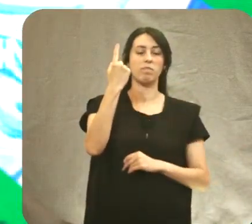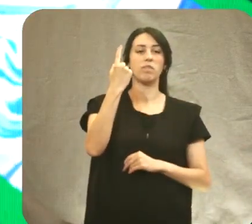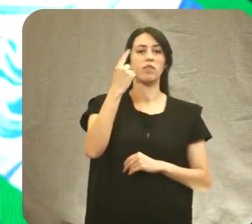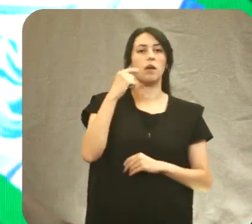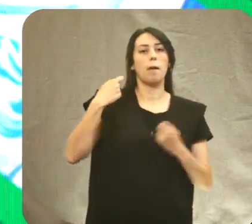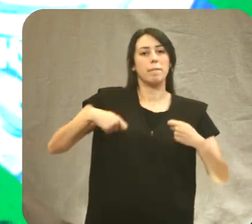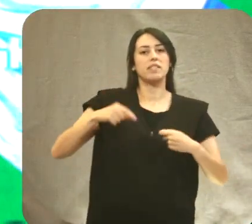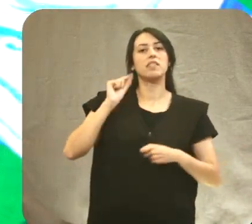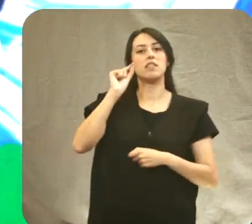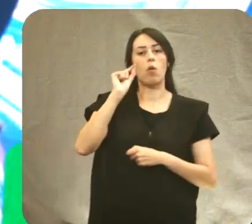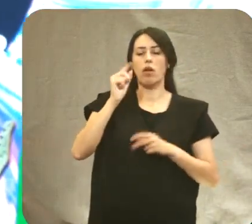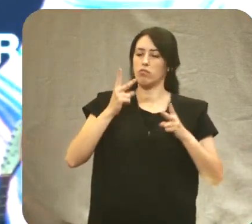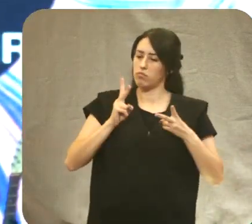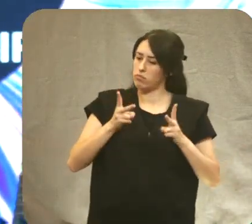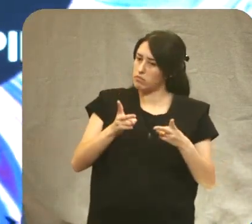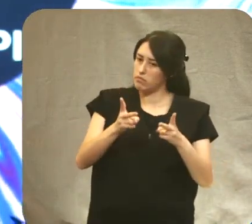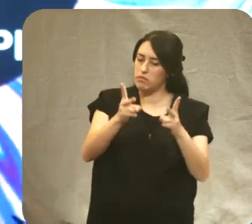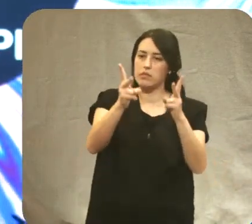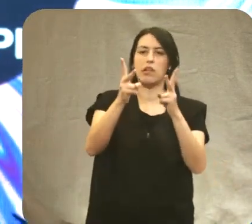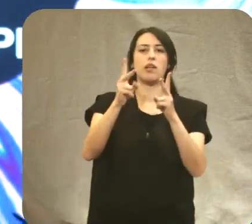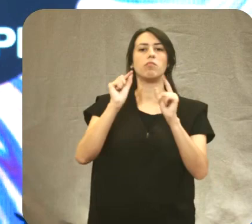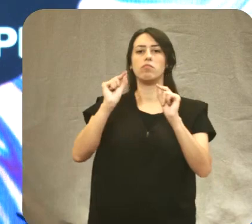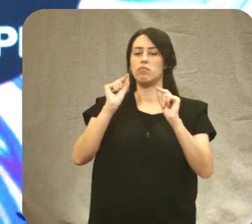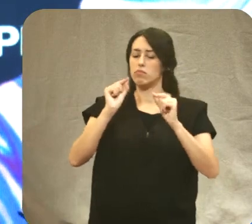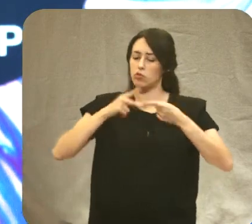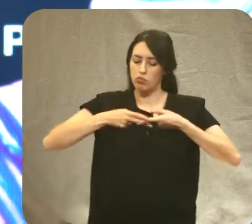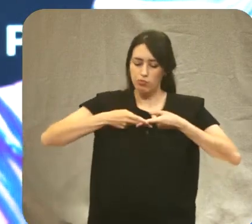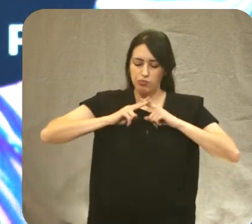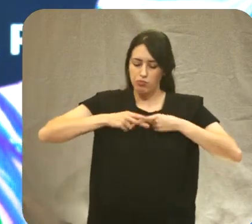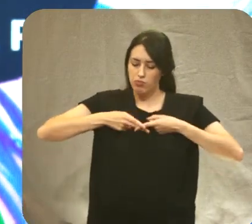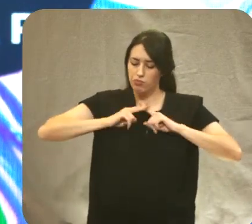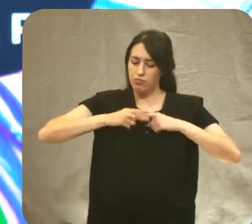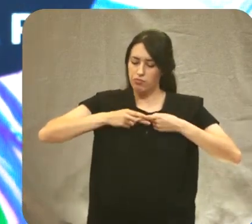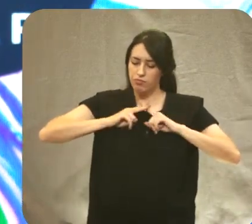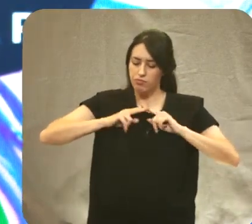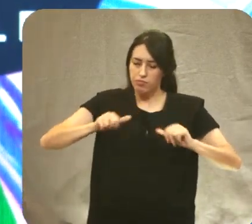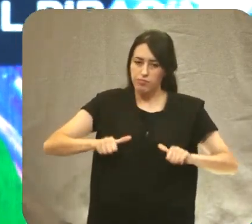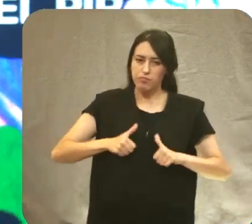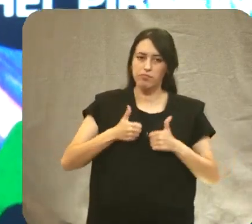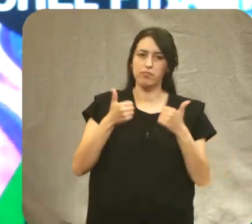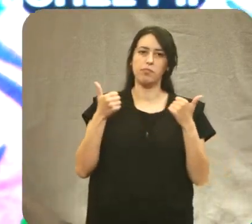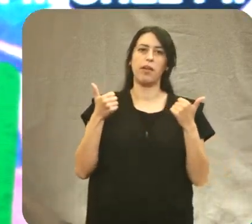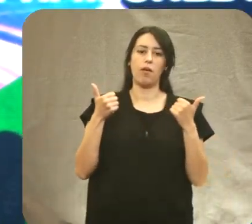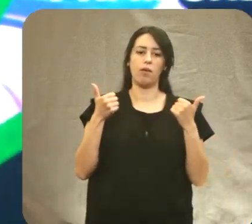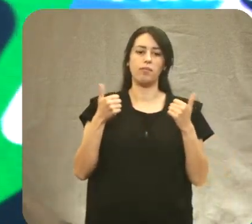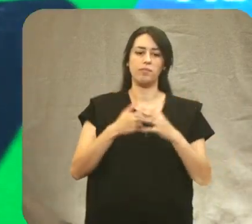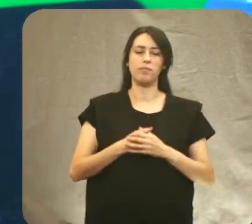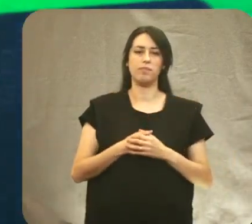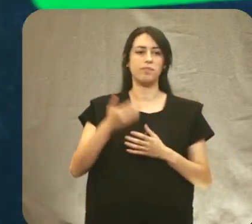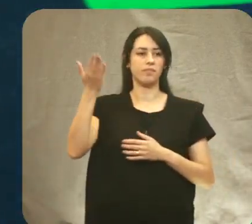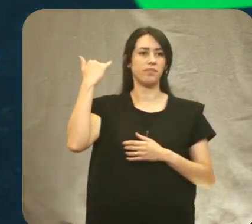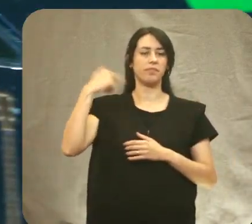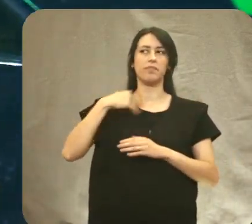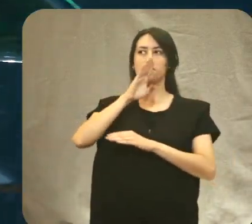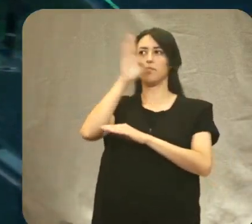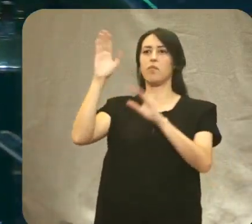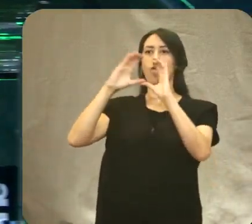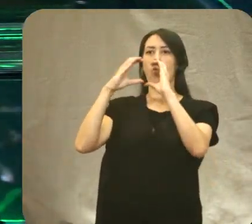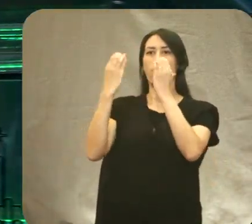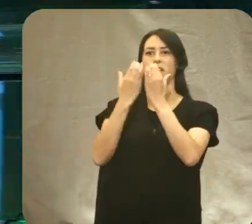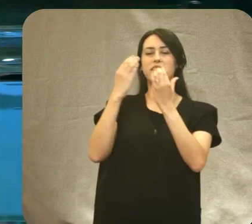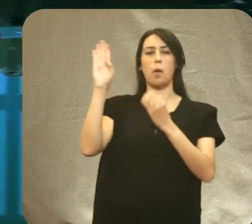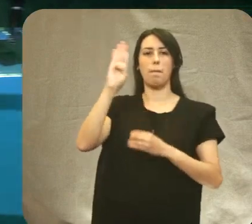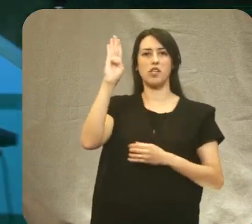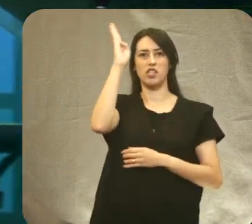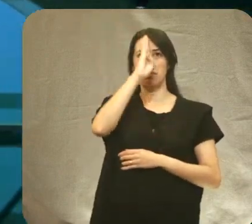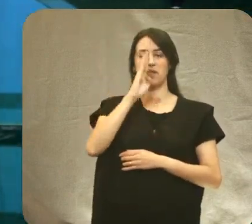manutenção. Manutenção. Eu estava na Convenção Batista Brasileira e voltei de carro, de